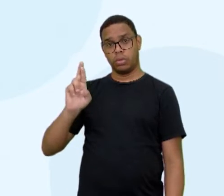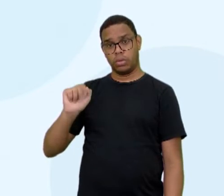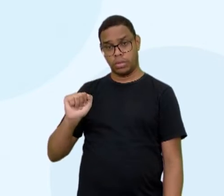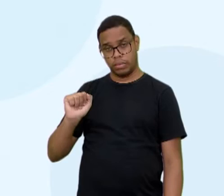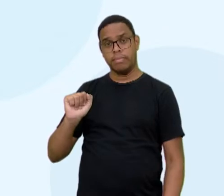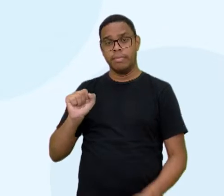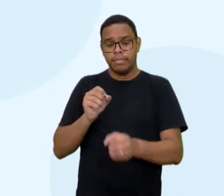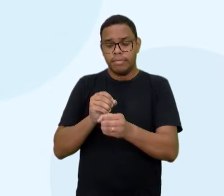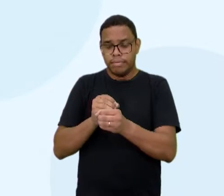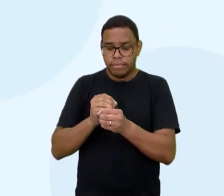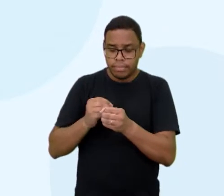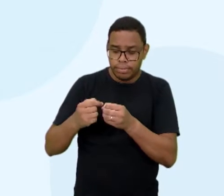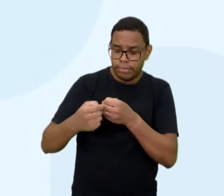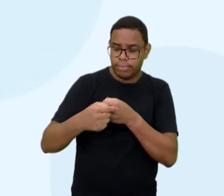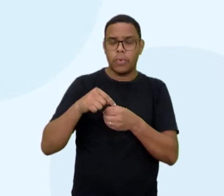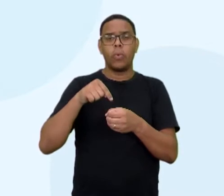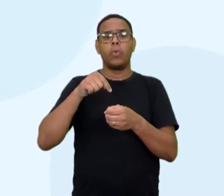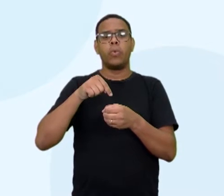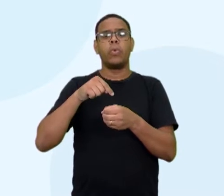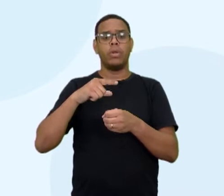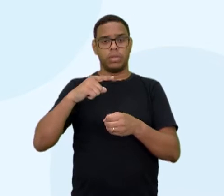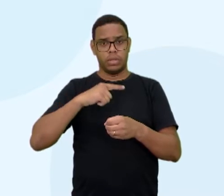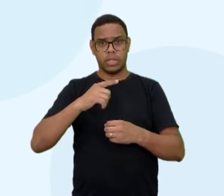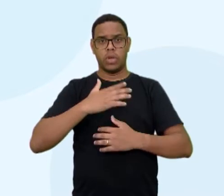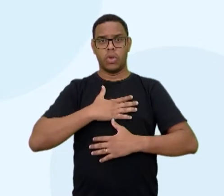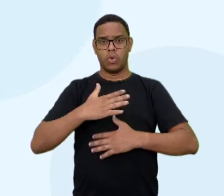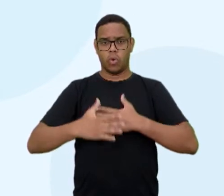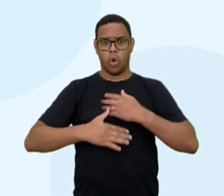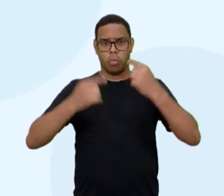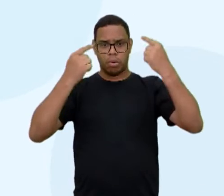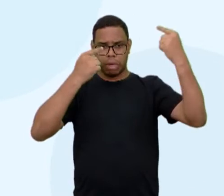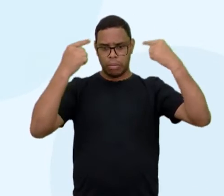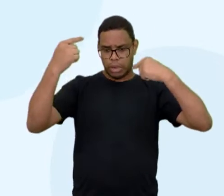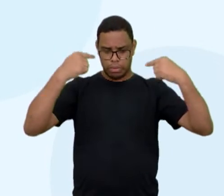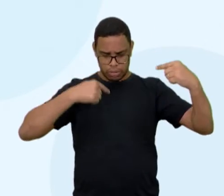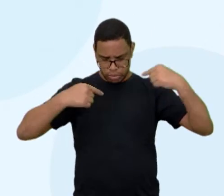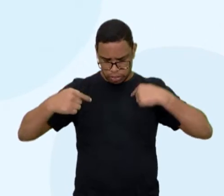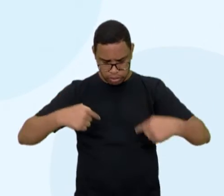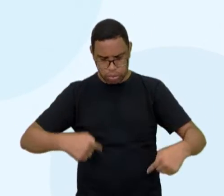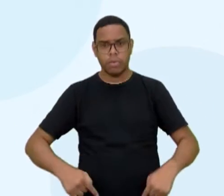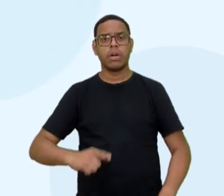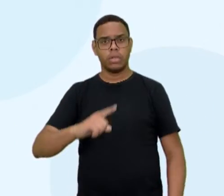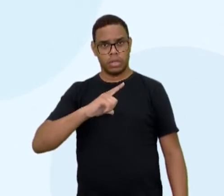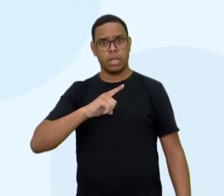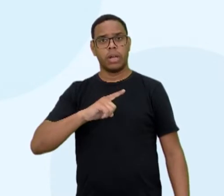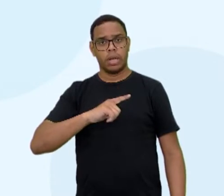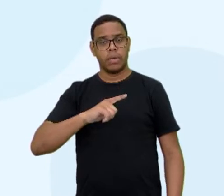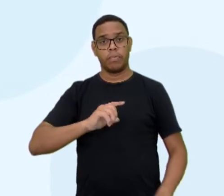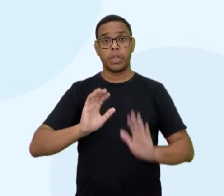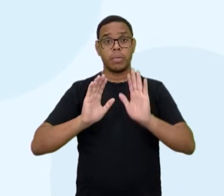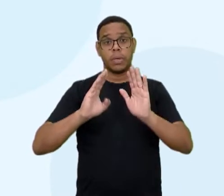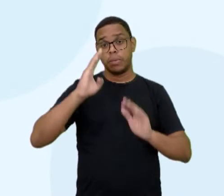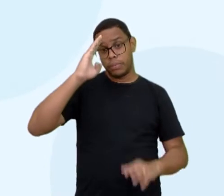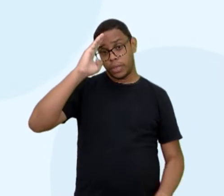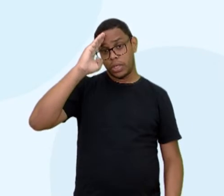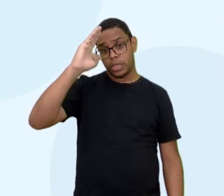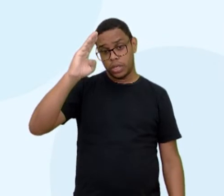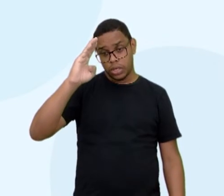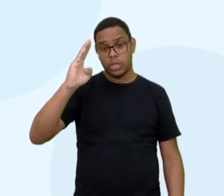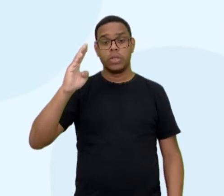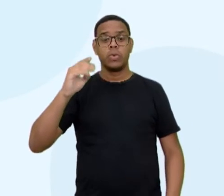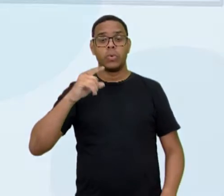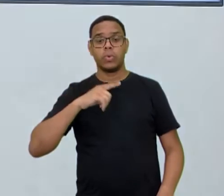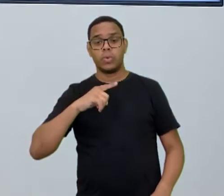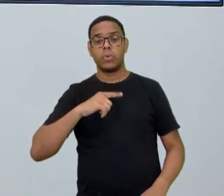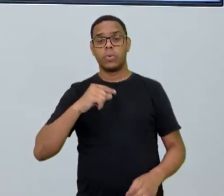de gordura, elas estão presentes, né, em várias partes do nosso corpo, mas principalmente elas estão presentes aqui na região do